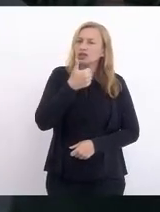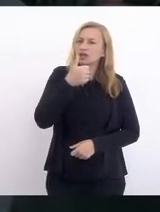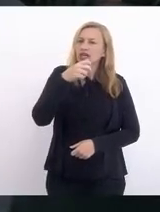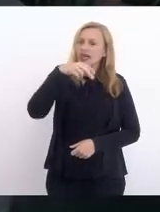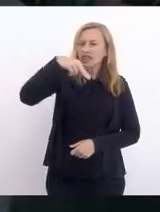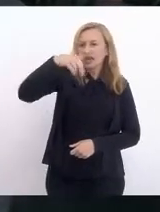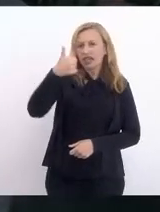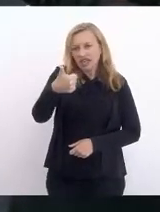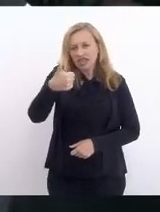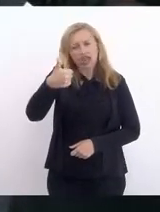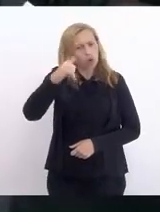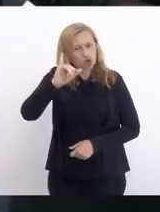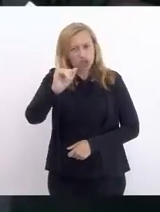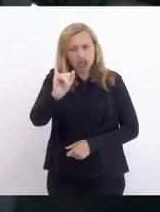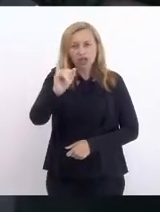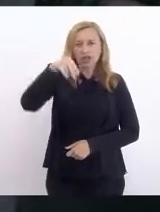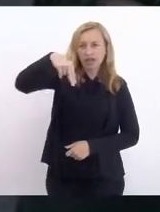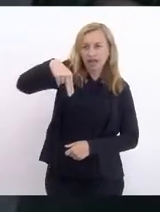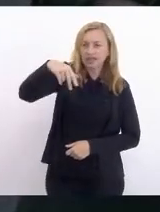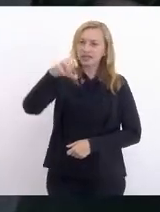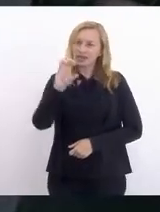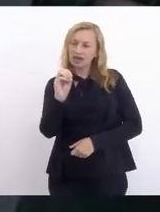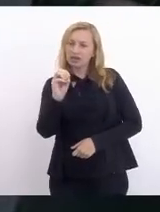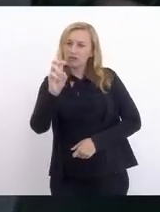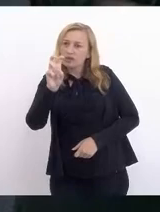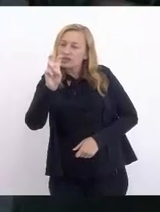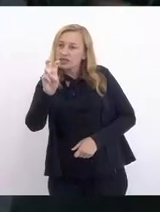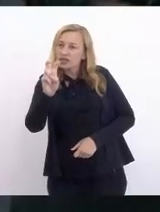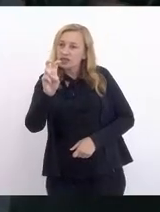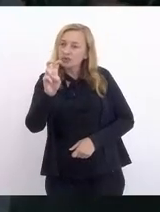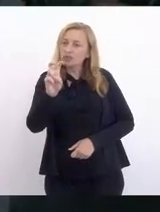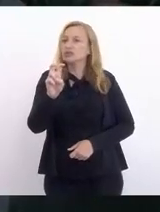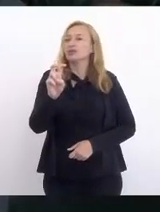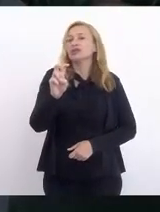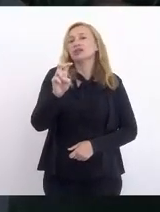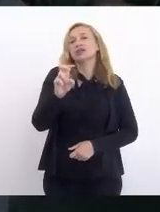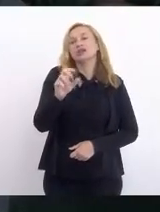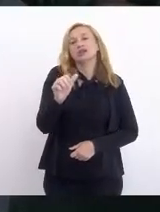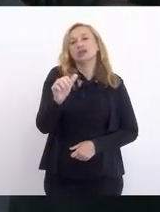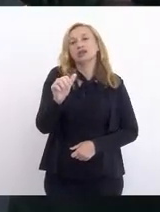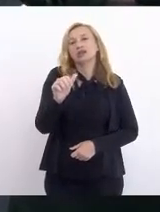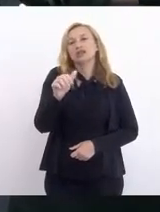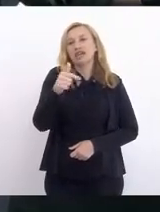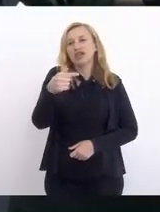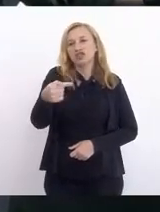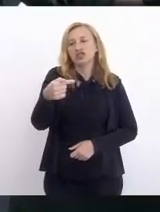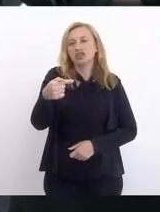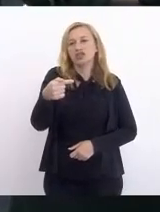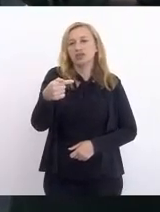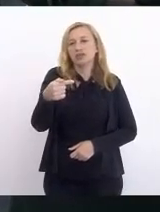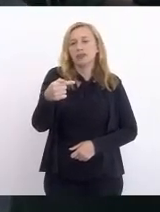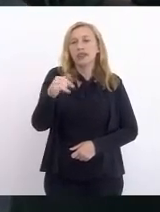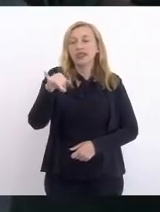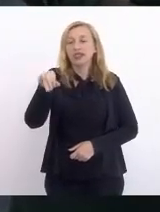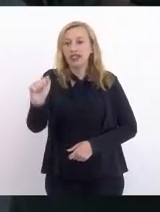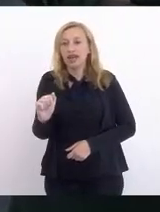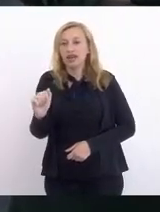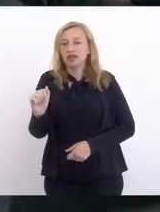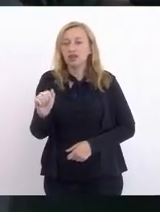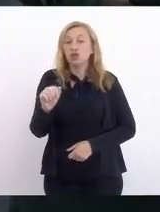05 2107 emitida pelo Inea em relação ao